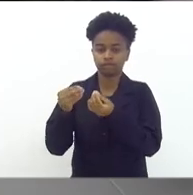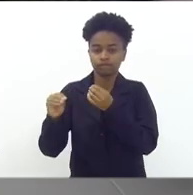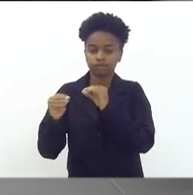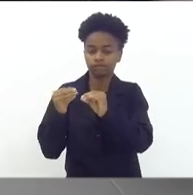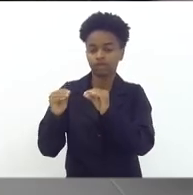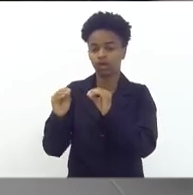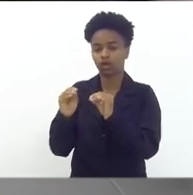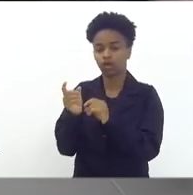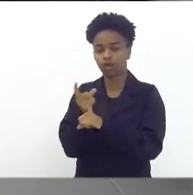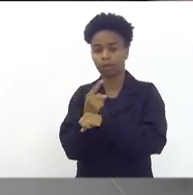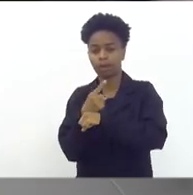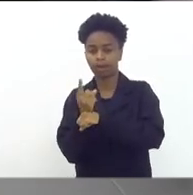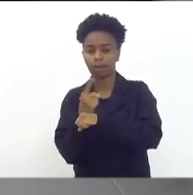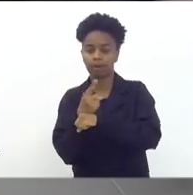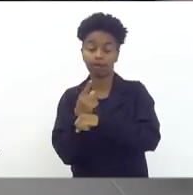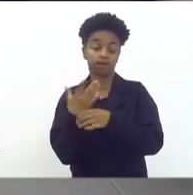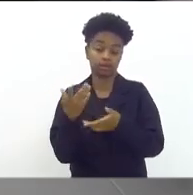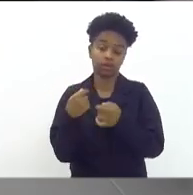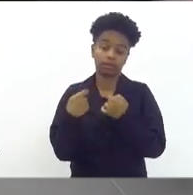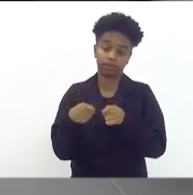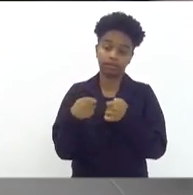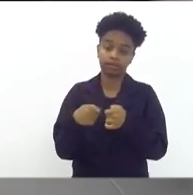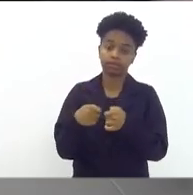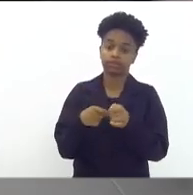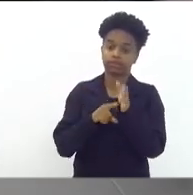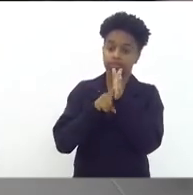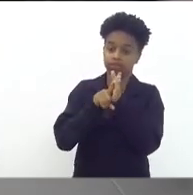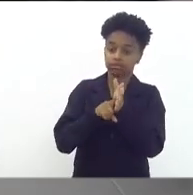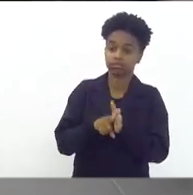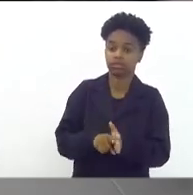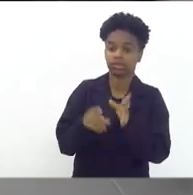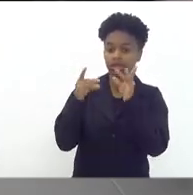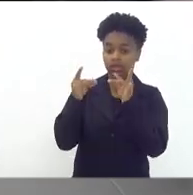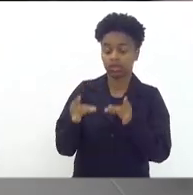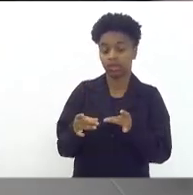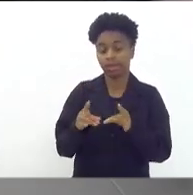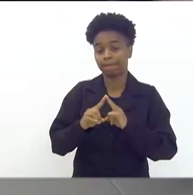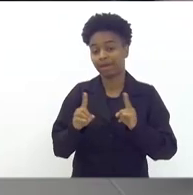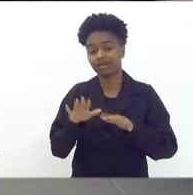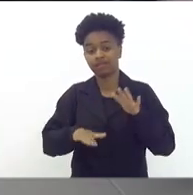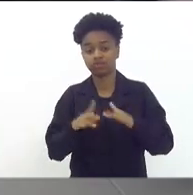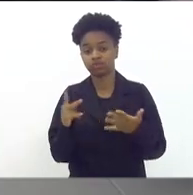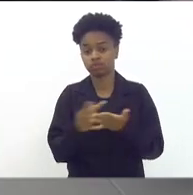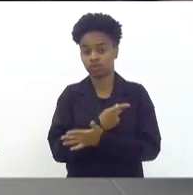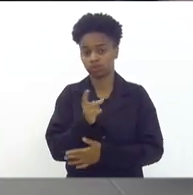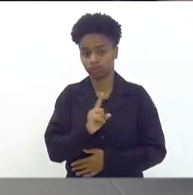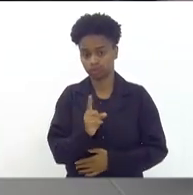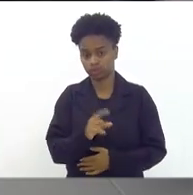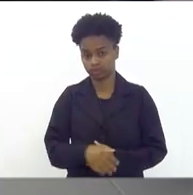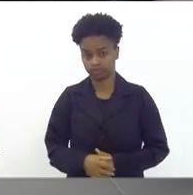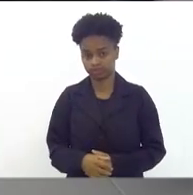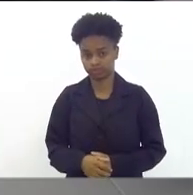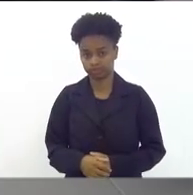medidor necessita de uma perícia para essa comprovação e muitas vezes isso não acontece então